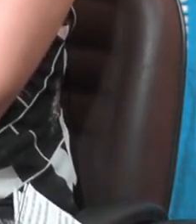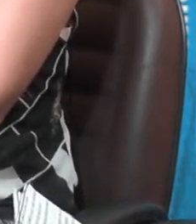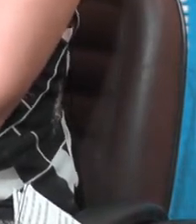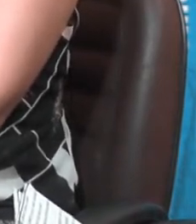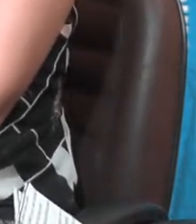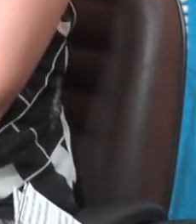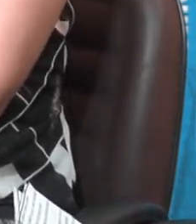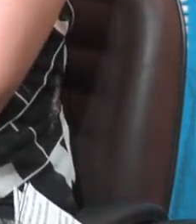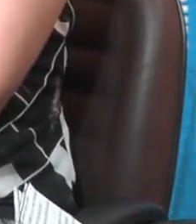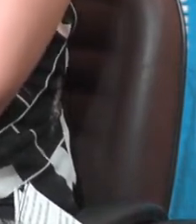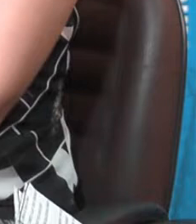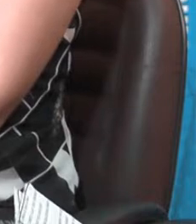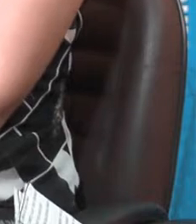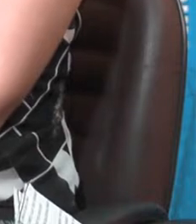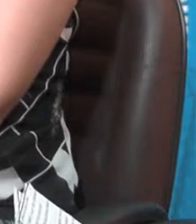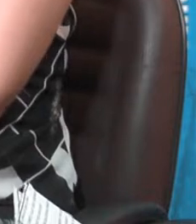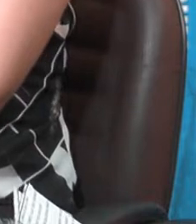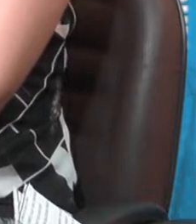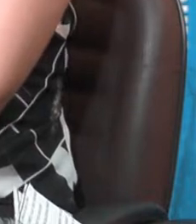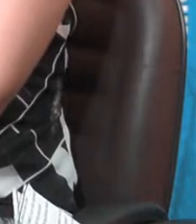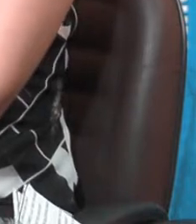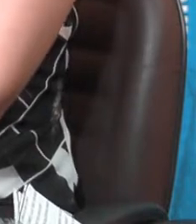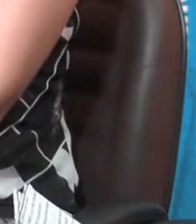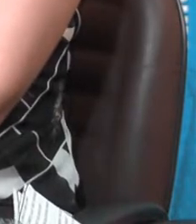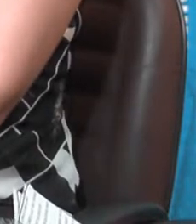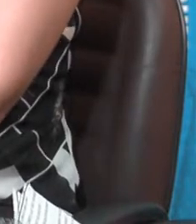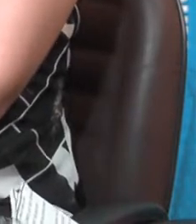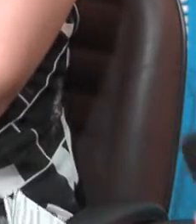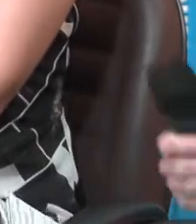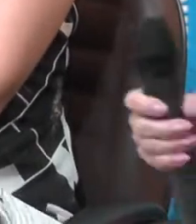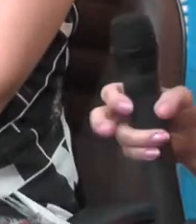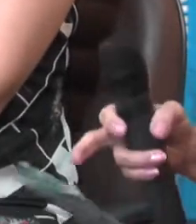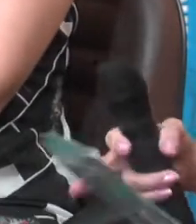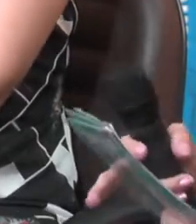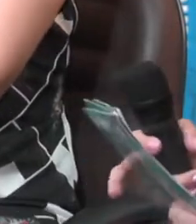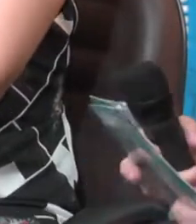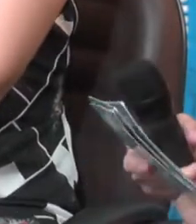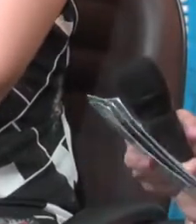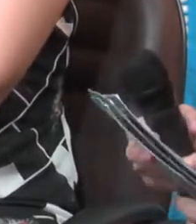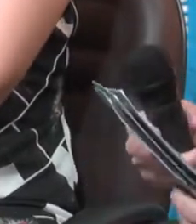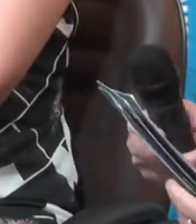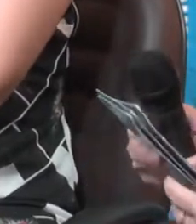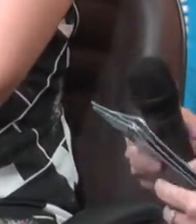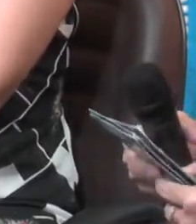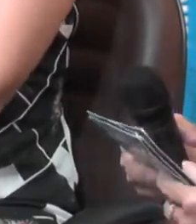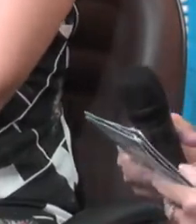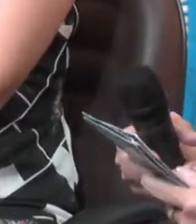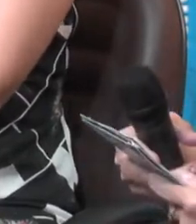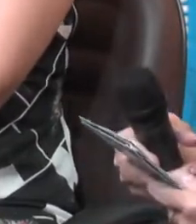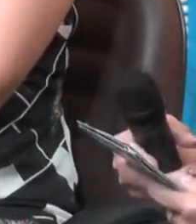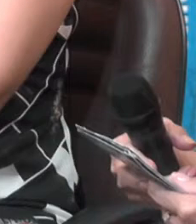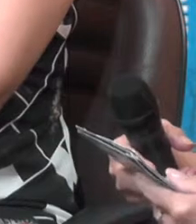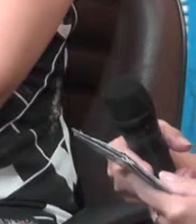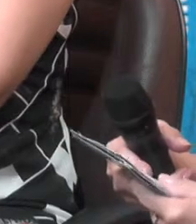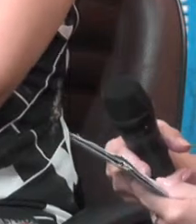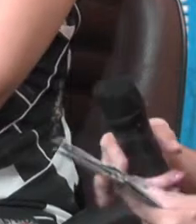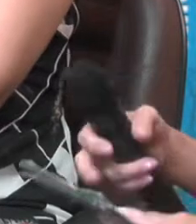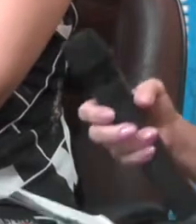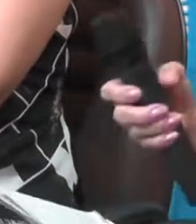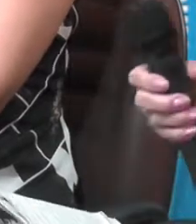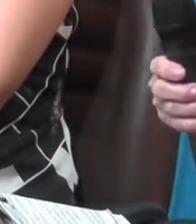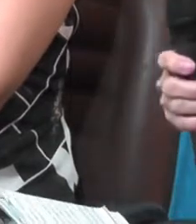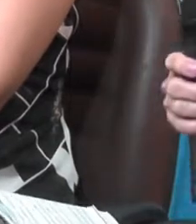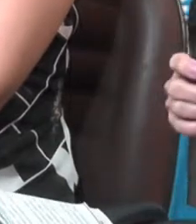Então, né, como que vai ser, como que vai ter essa interação, né, porque a filha é surda. Então, meu pai